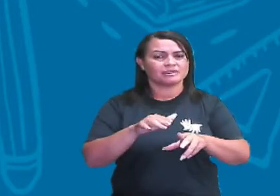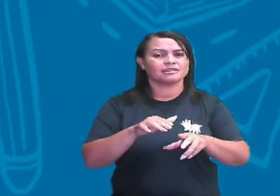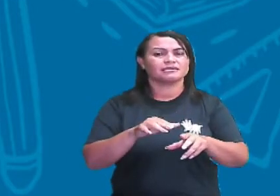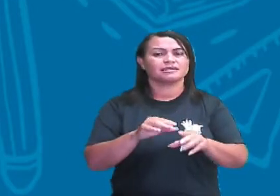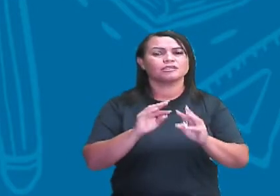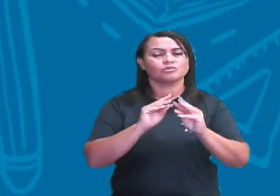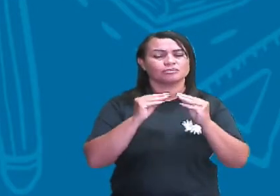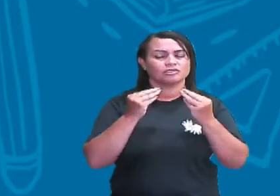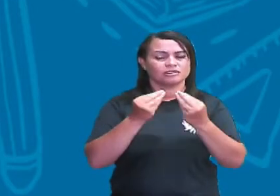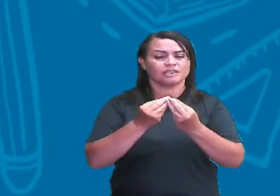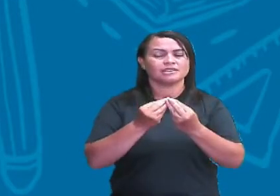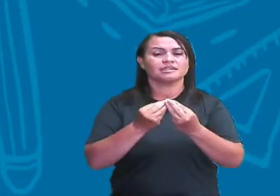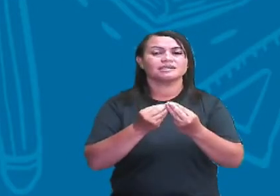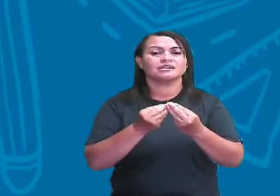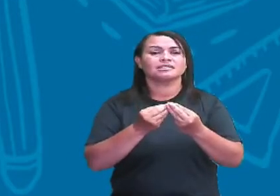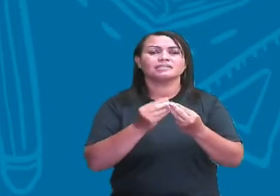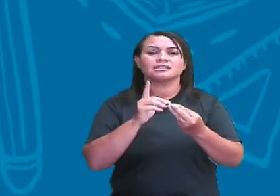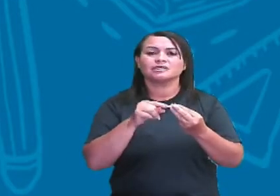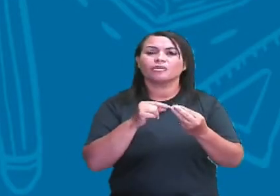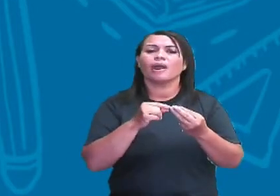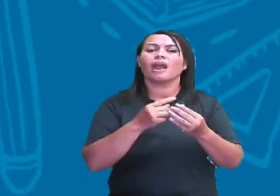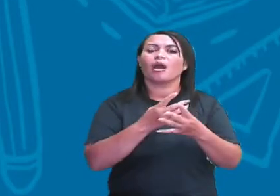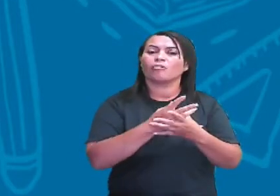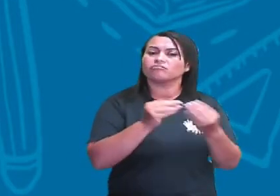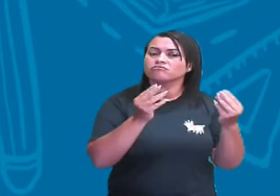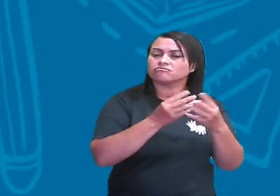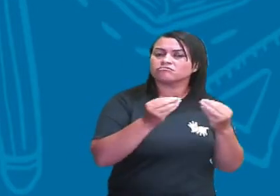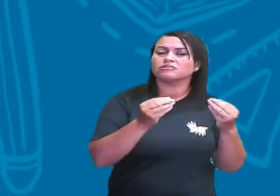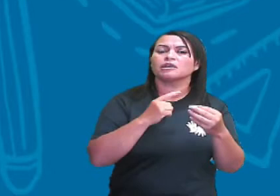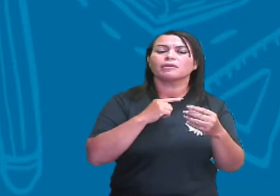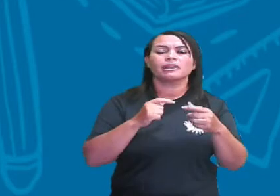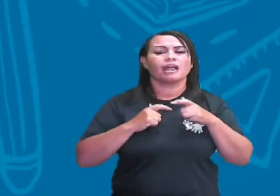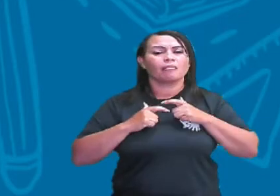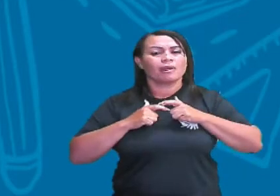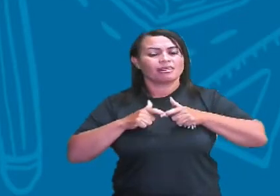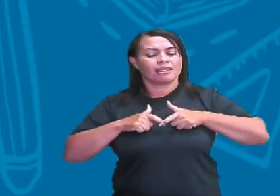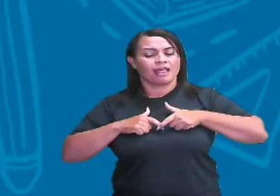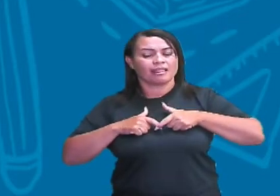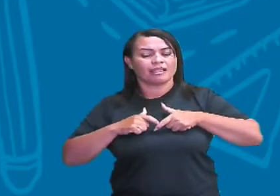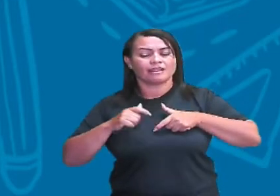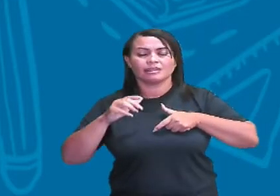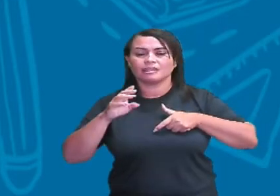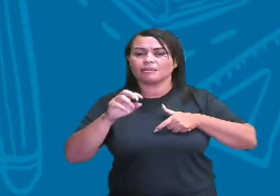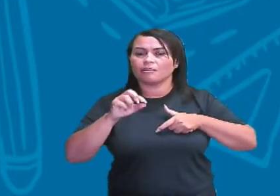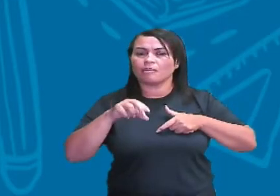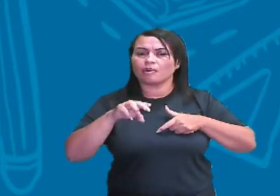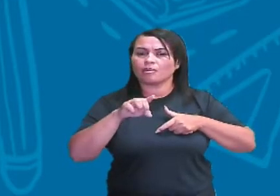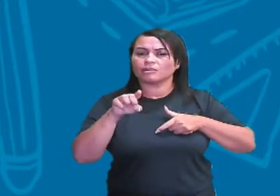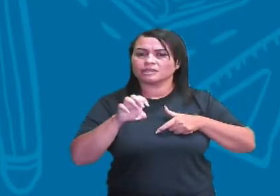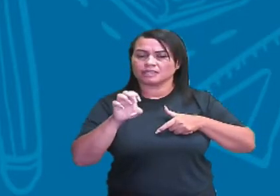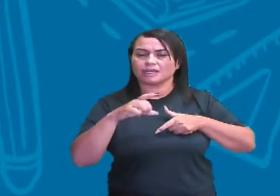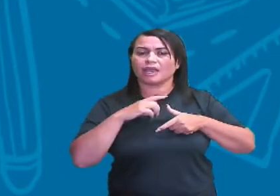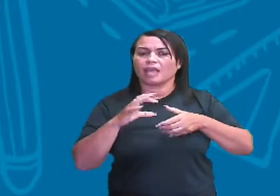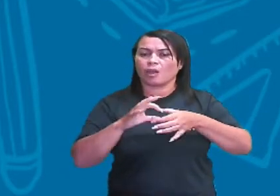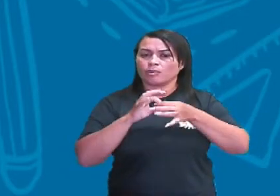mistura homogênea. Ou ainda a medalha de bronze, que é uma liga metálica que é formada pela união de dois metais.